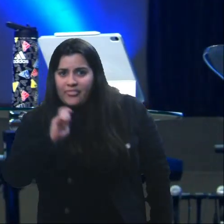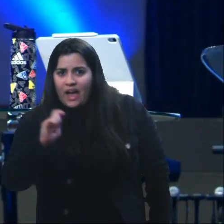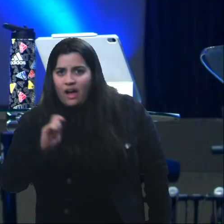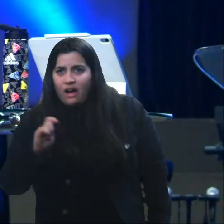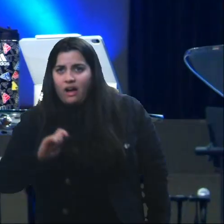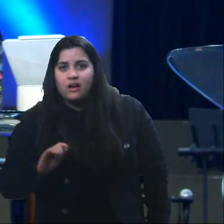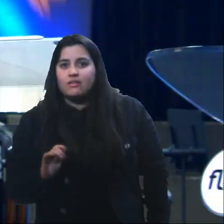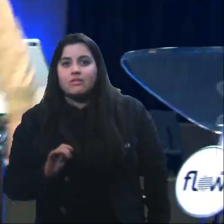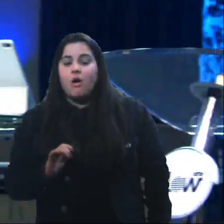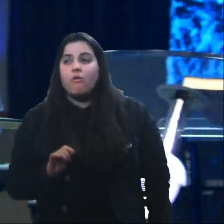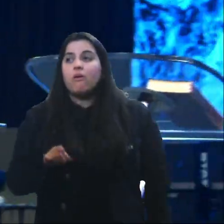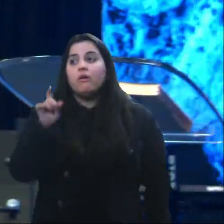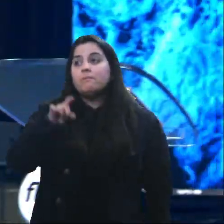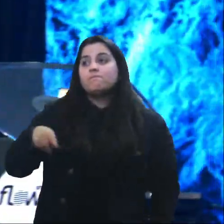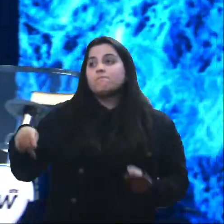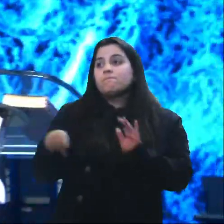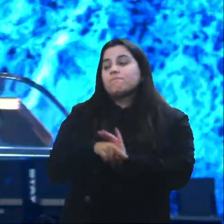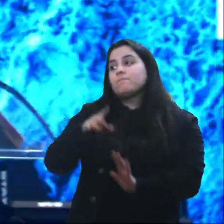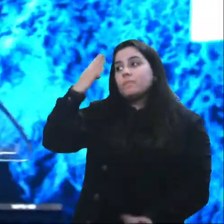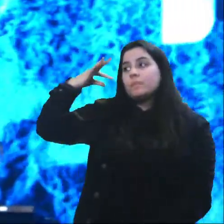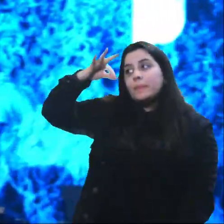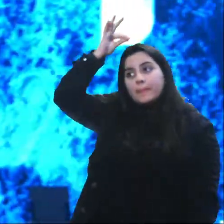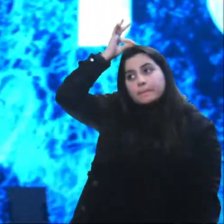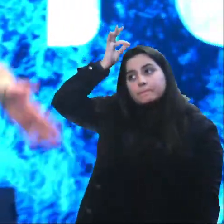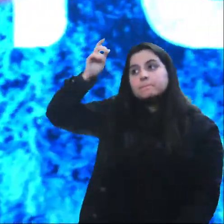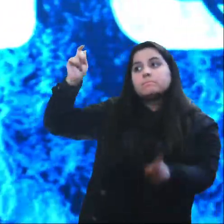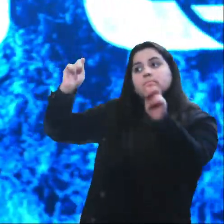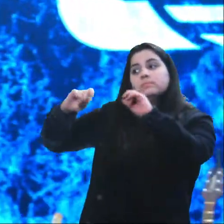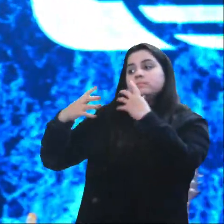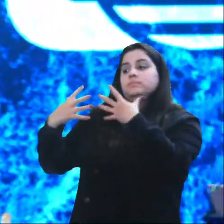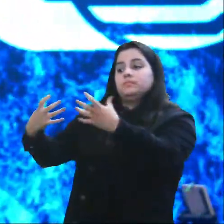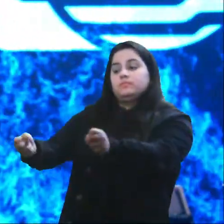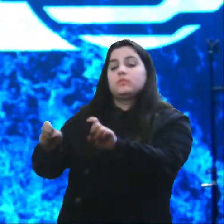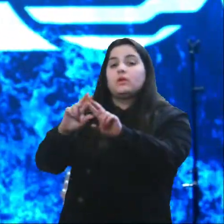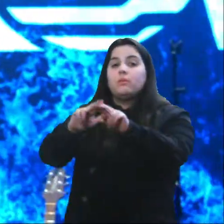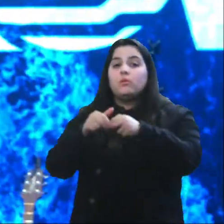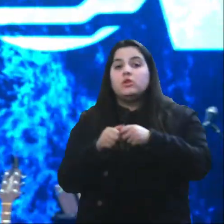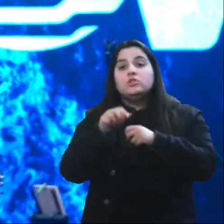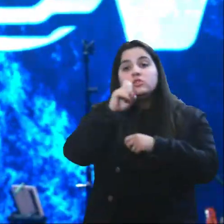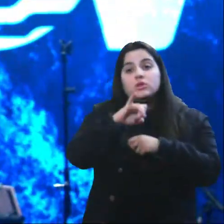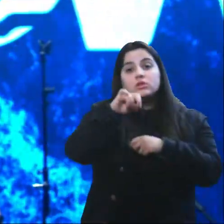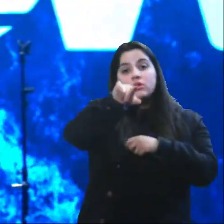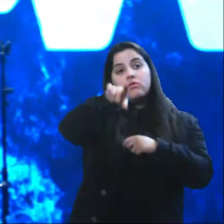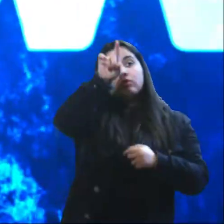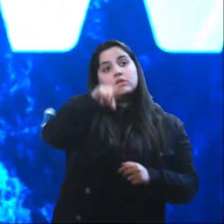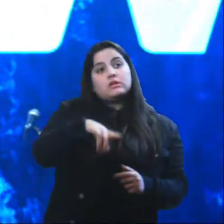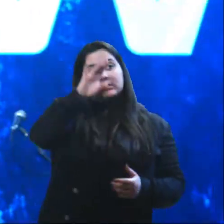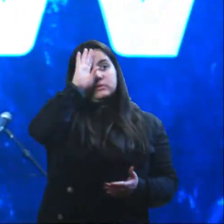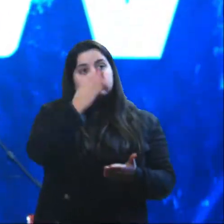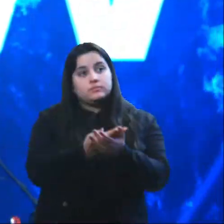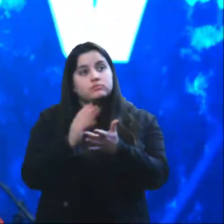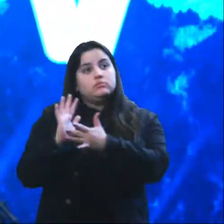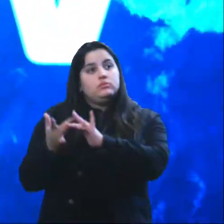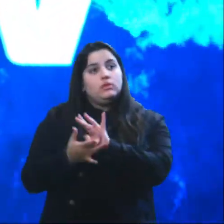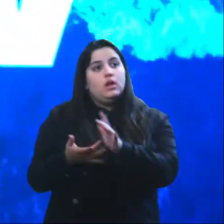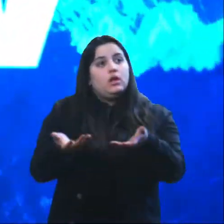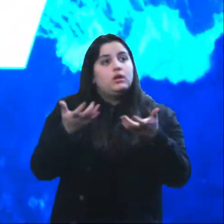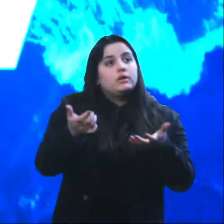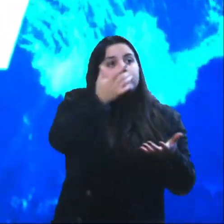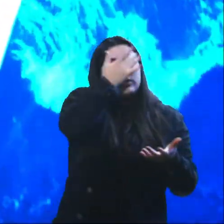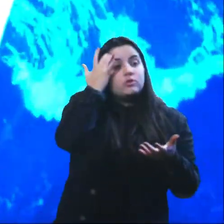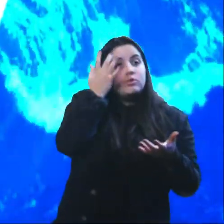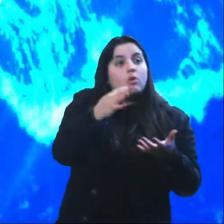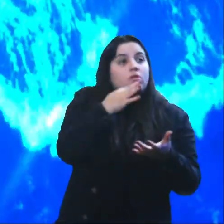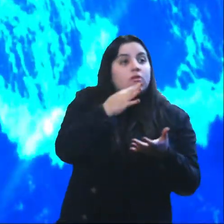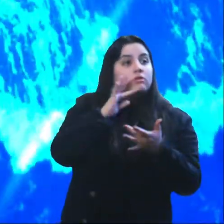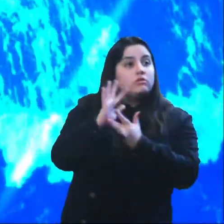é o Espírito Santo. Por isso, se você é crente em Jesus, quer que pessoas conheçam o Jesus que você ama, nós